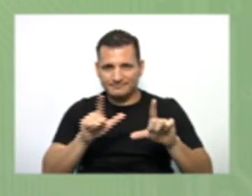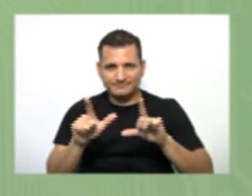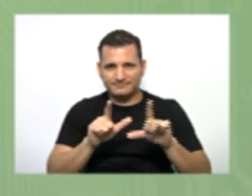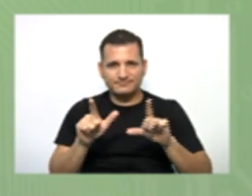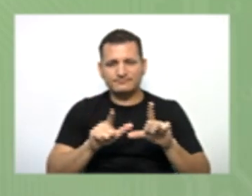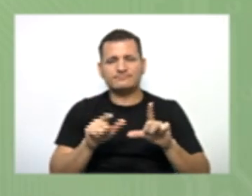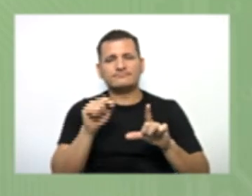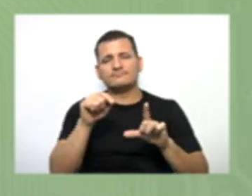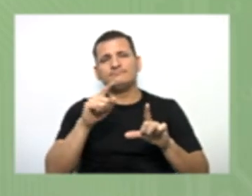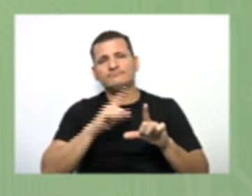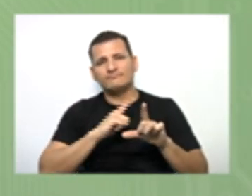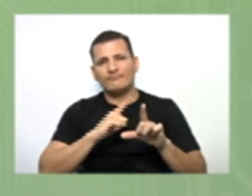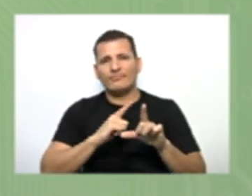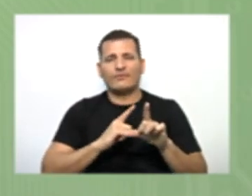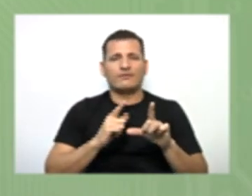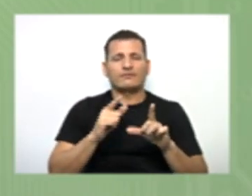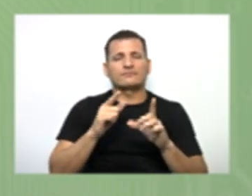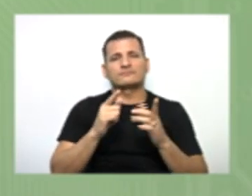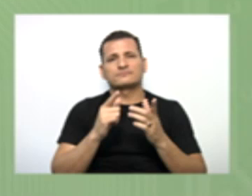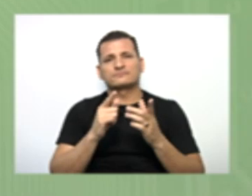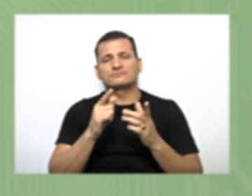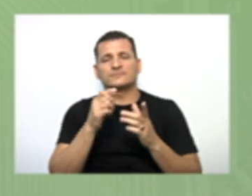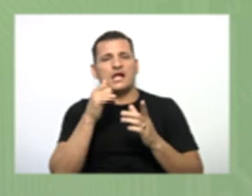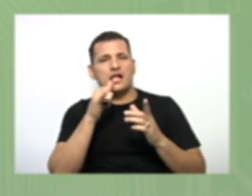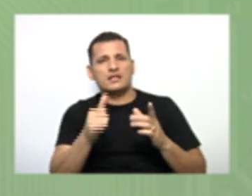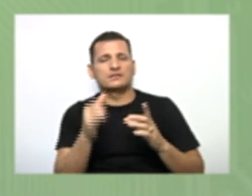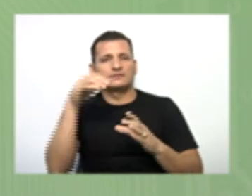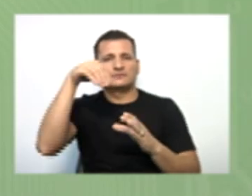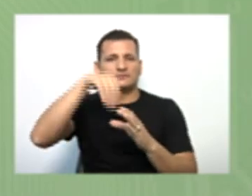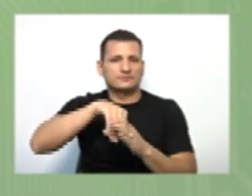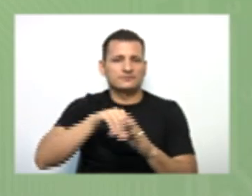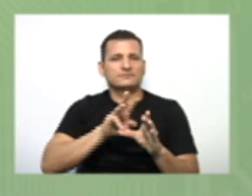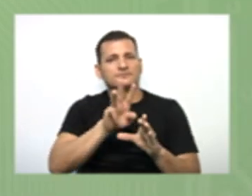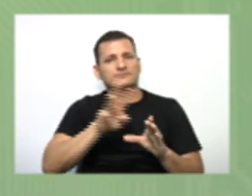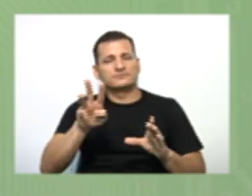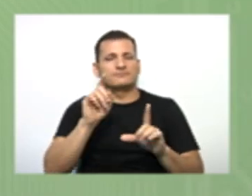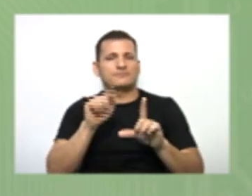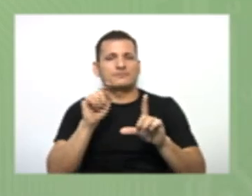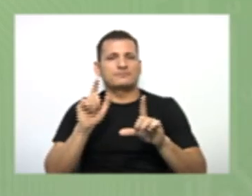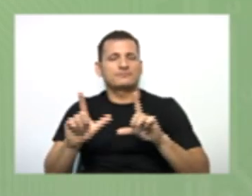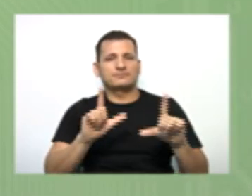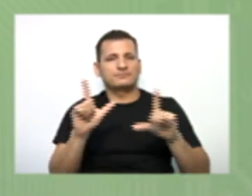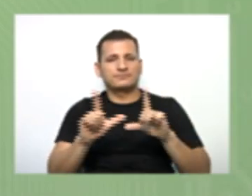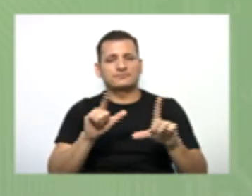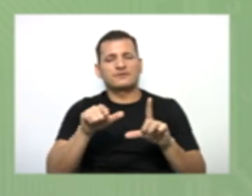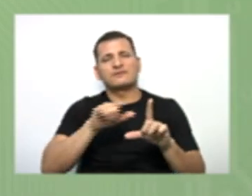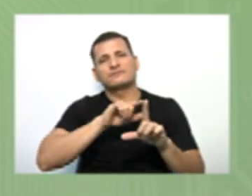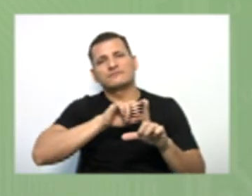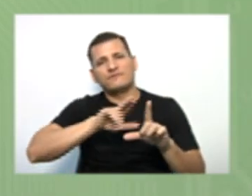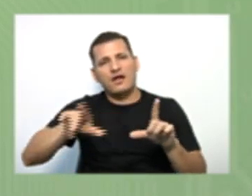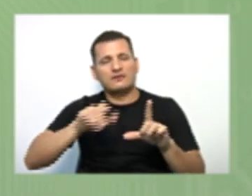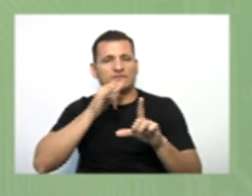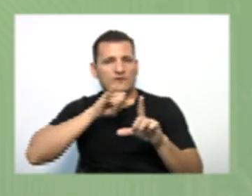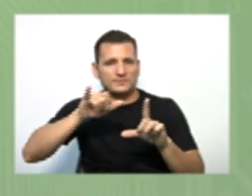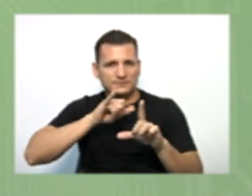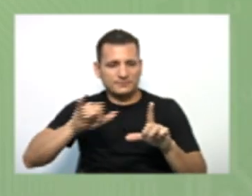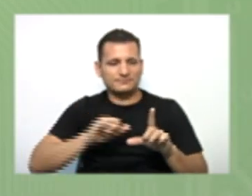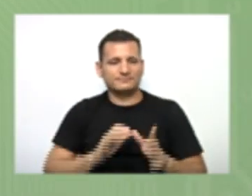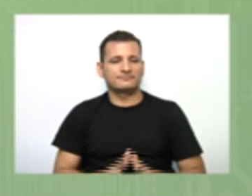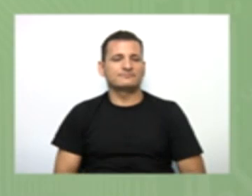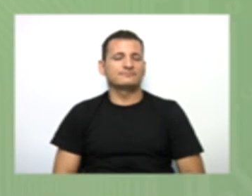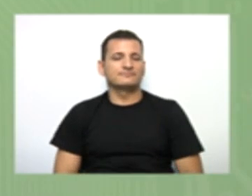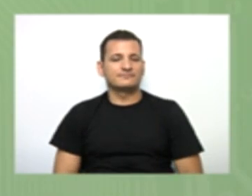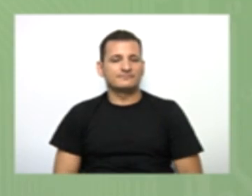determinando a sequência, ou seja, passar pelos arquivos eletrônicos das páginas web, acessando assim várias informações. Uau! Olha